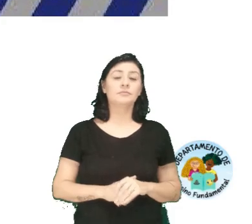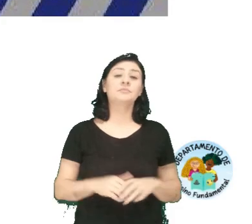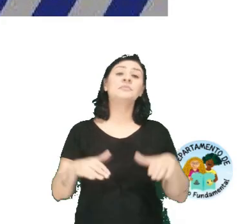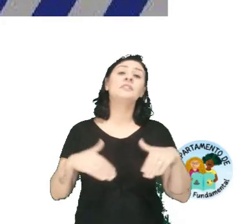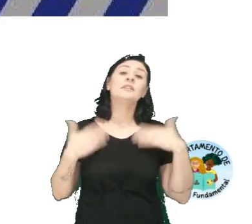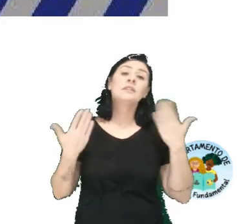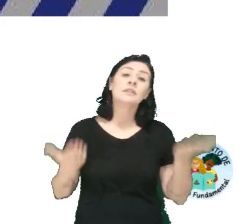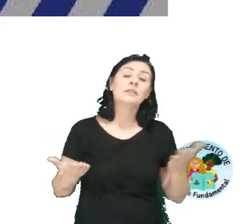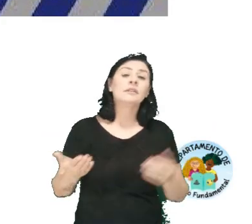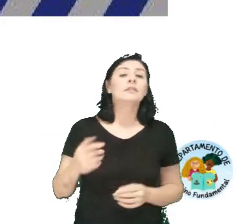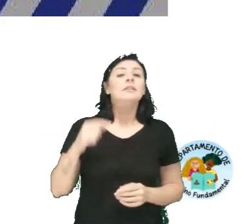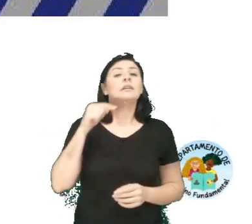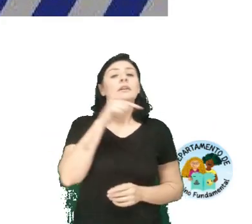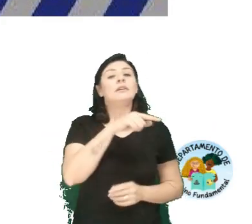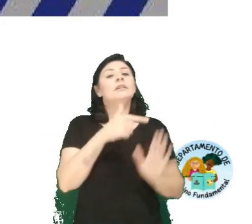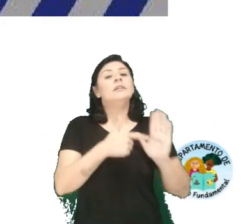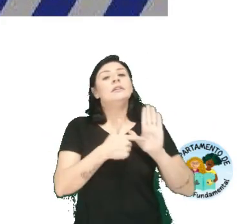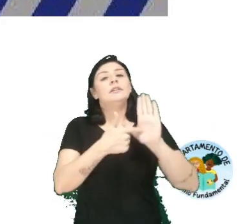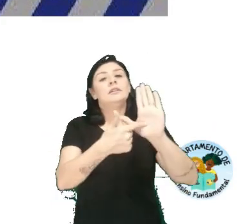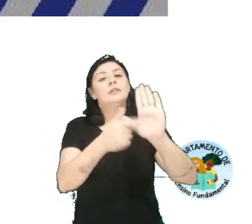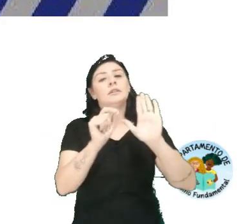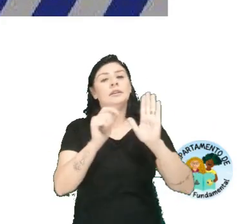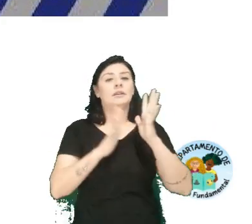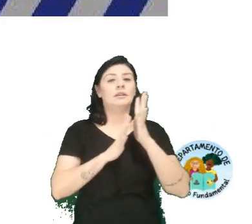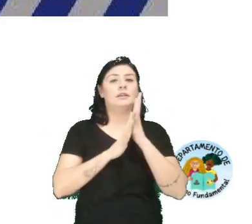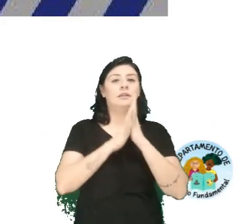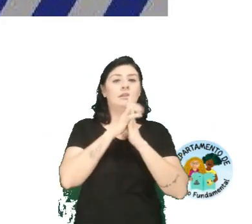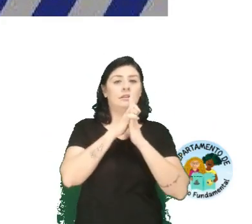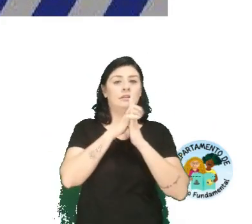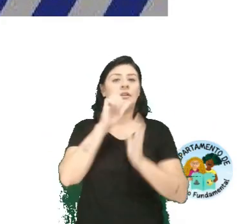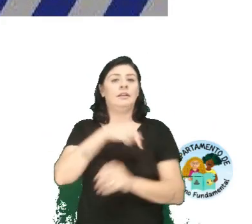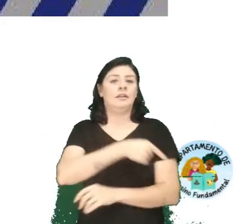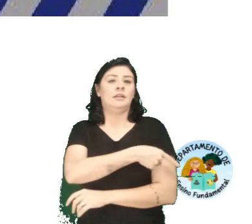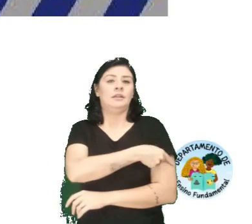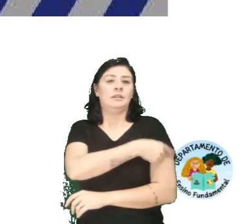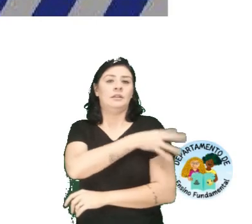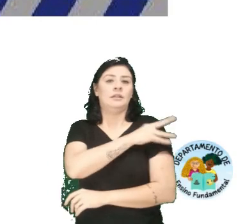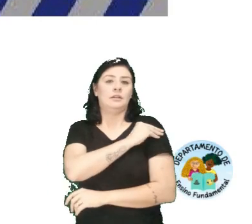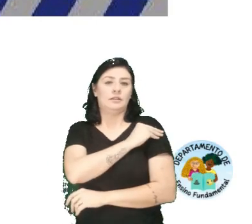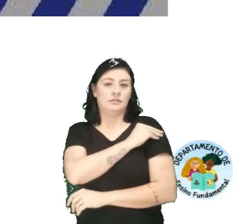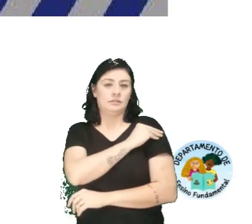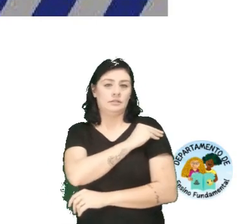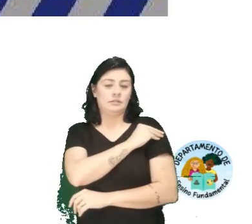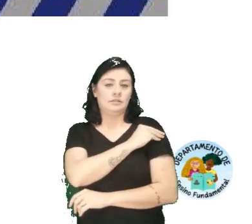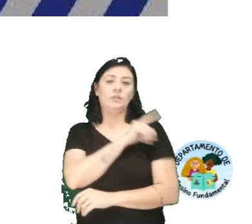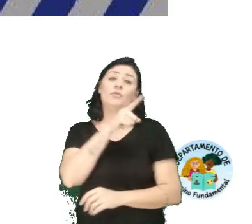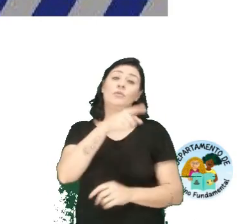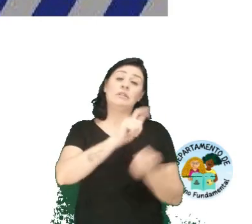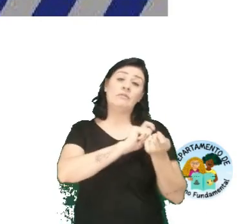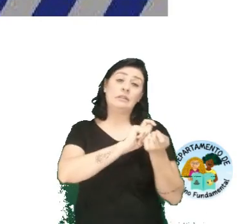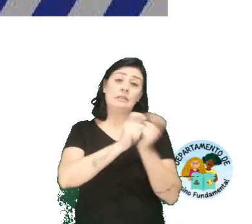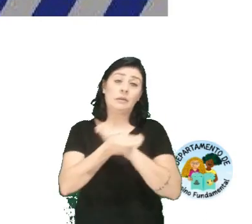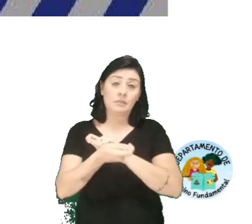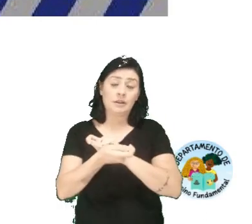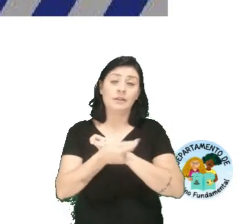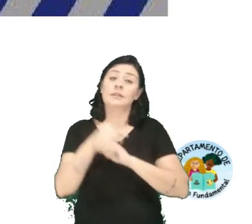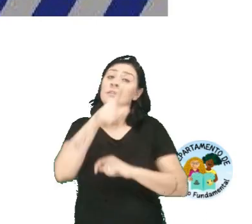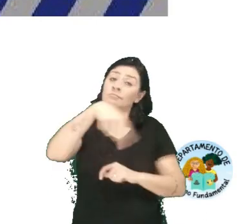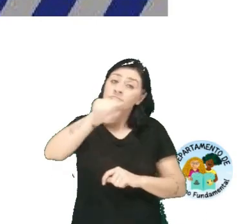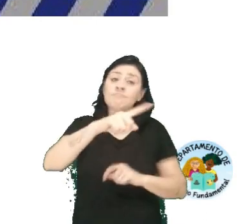Bom, aqui você viu, então, o plano de aula do ensino fundamental, e que você vai adaptar de acordo com a